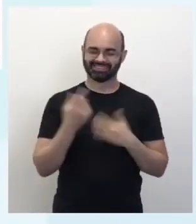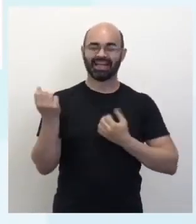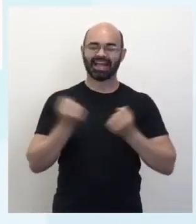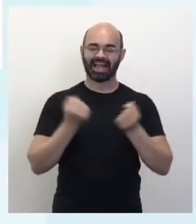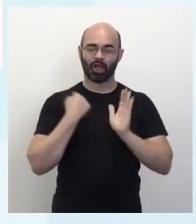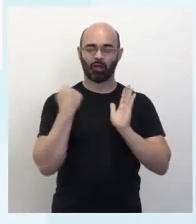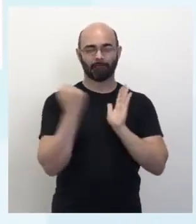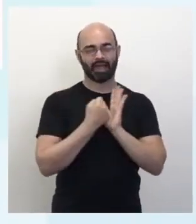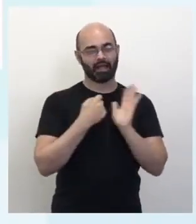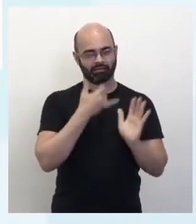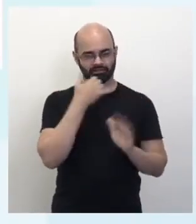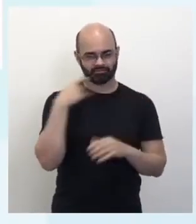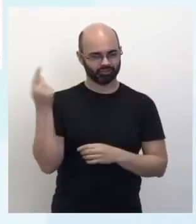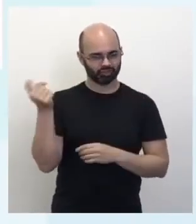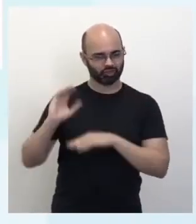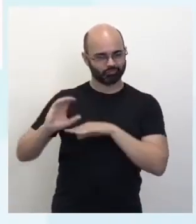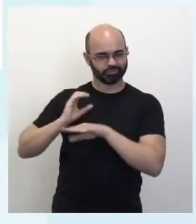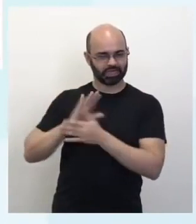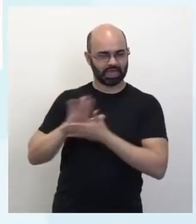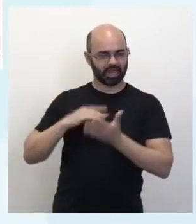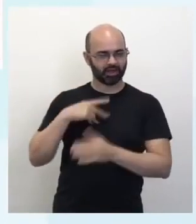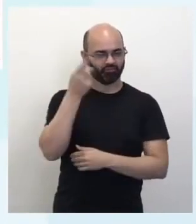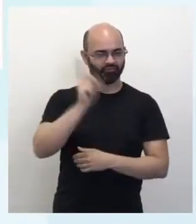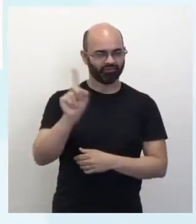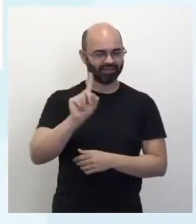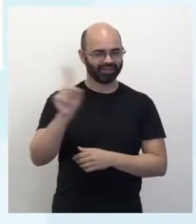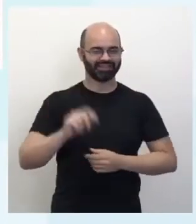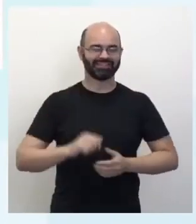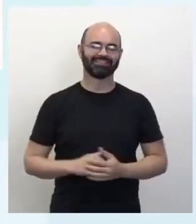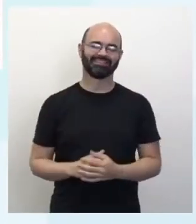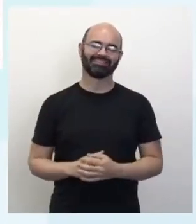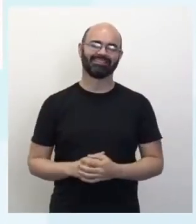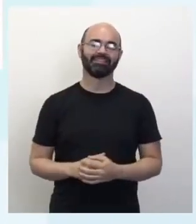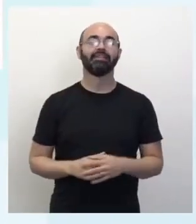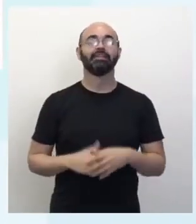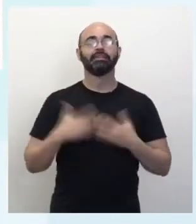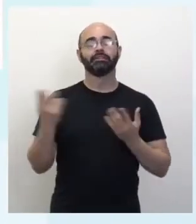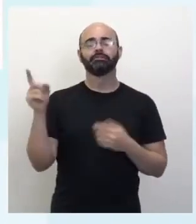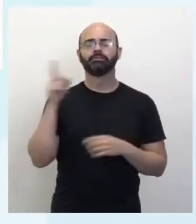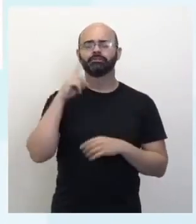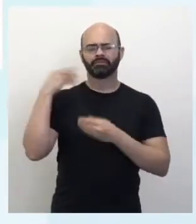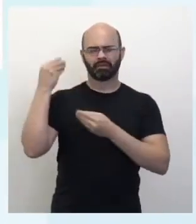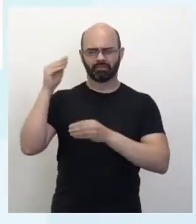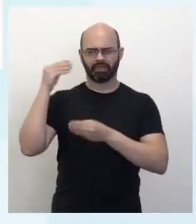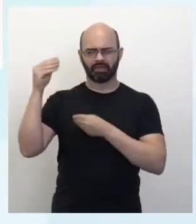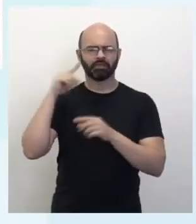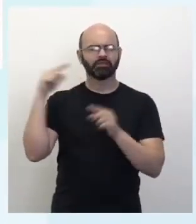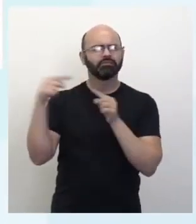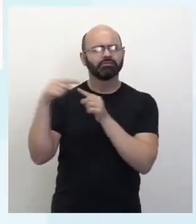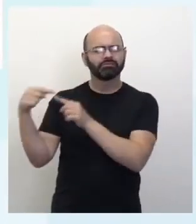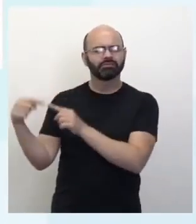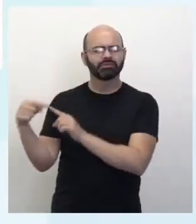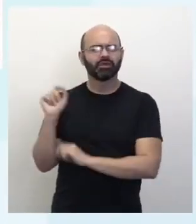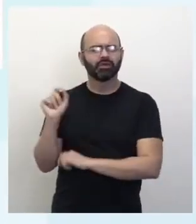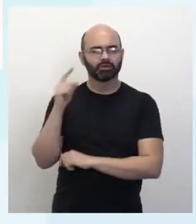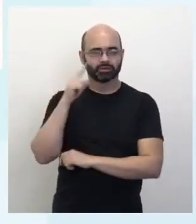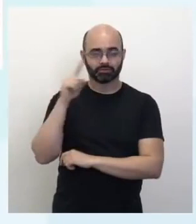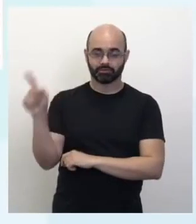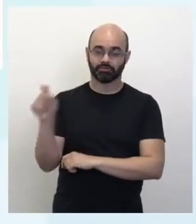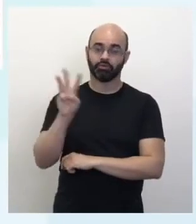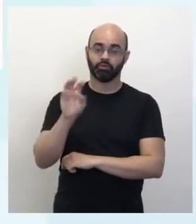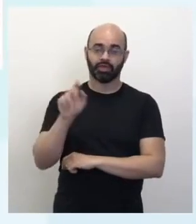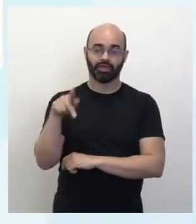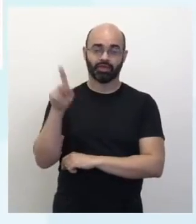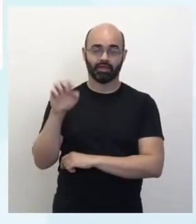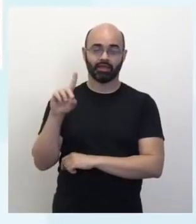gente, então a gente não vai falar deles. Então, ó, e aí então a pergunta é o que esses memes têm em comum? Então tem a palavra weekend, né? Que